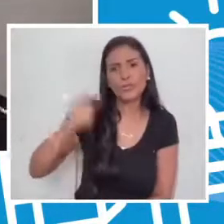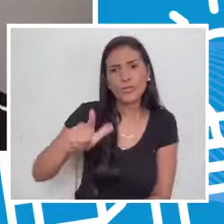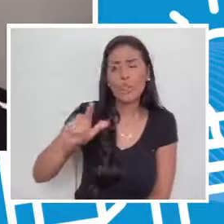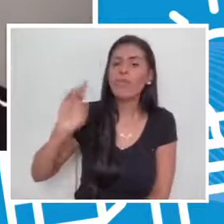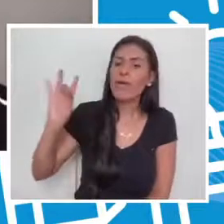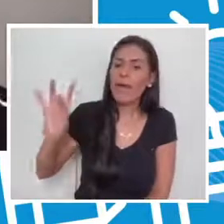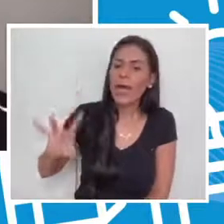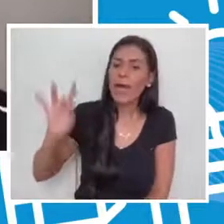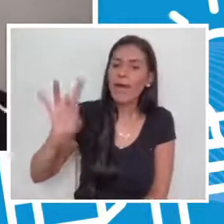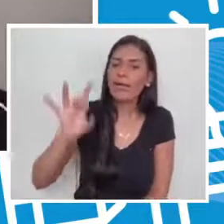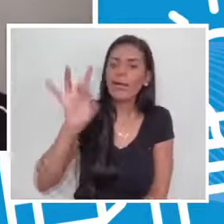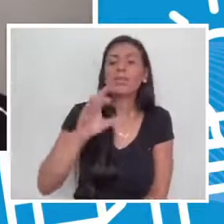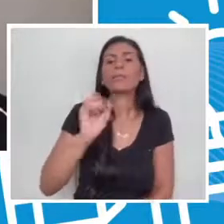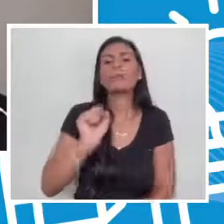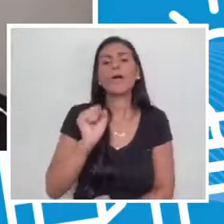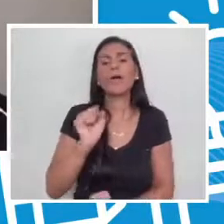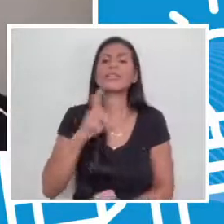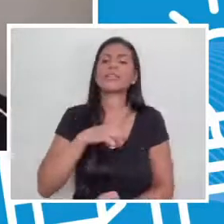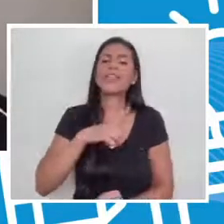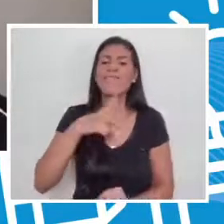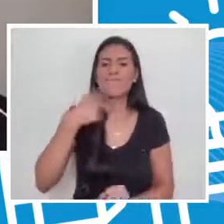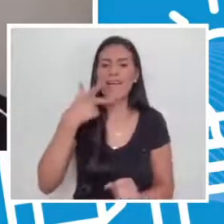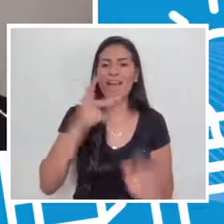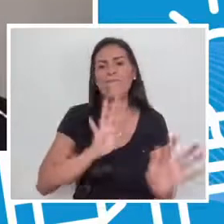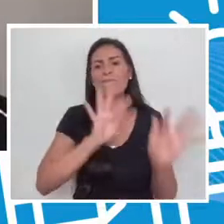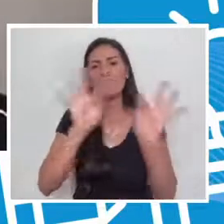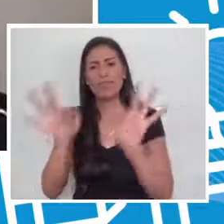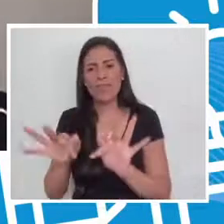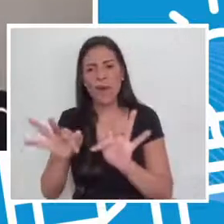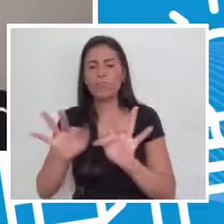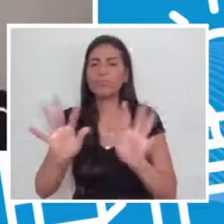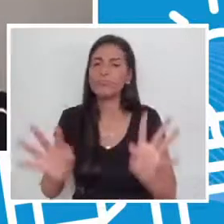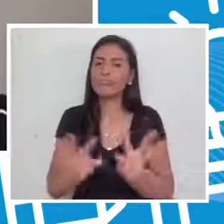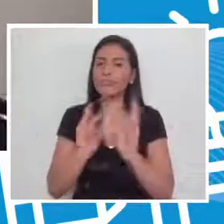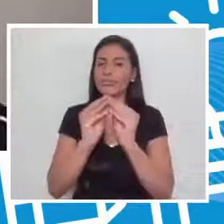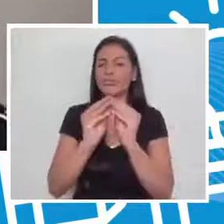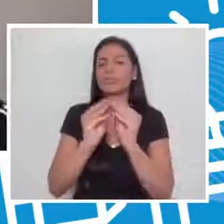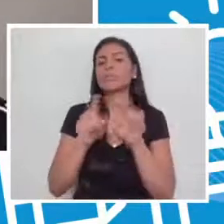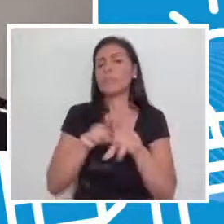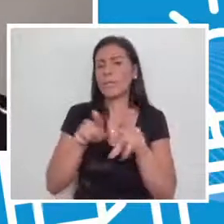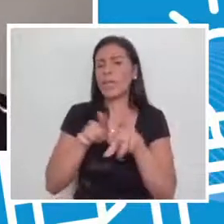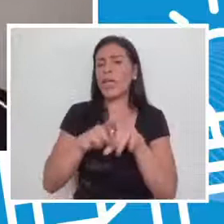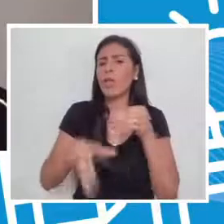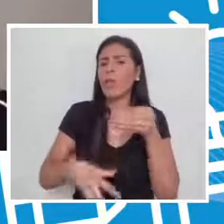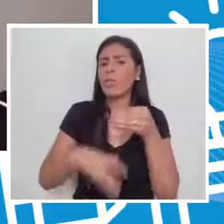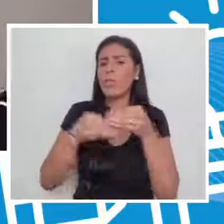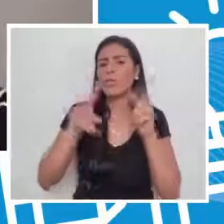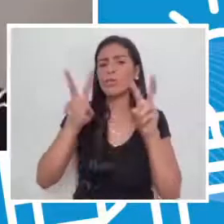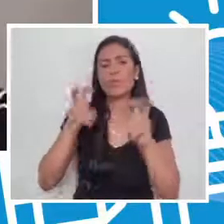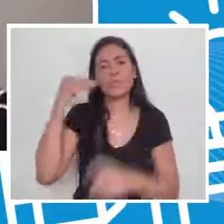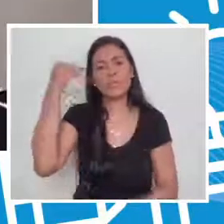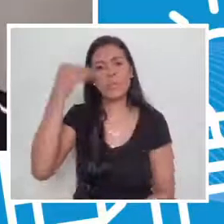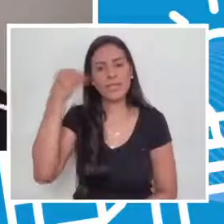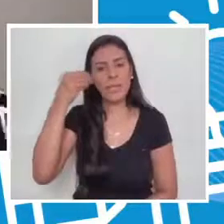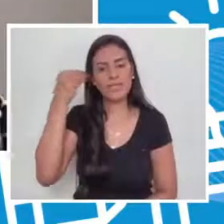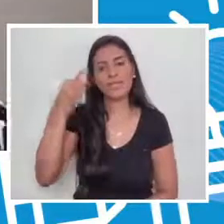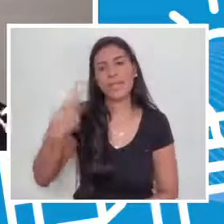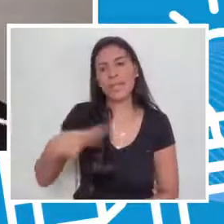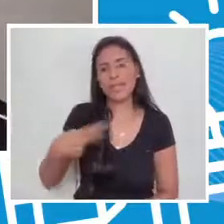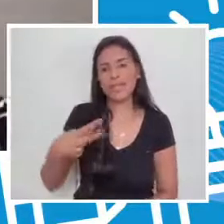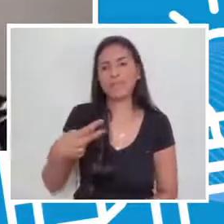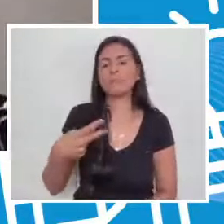ampla e a experiência que eles tiveram hoje aqui nesse diálogo, certo? Muito bem, queria agradecer,